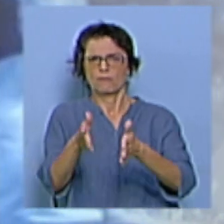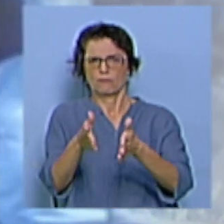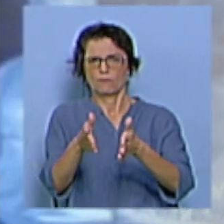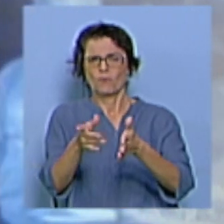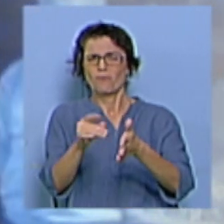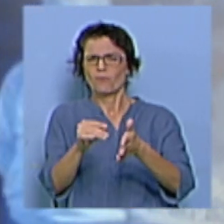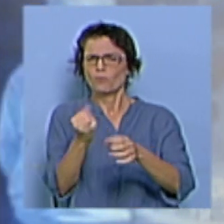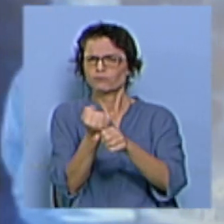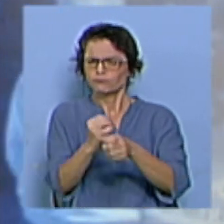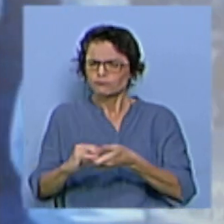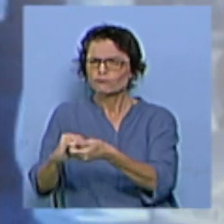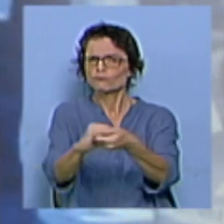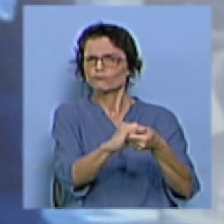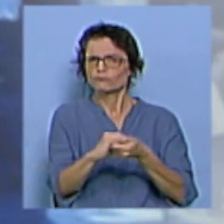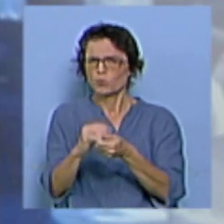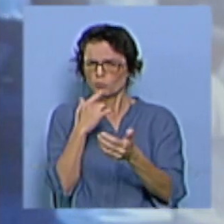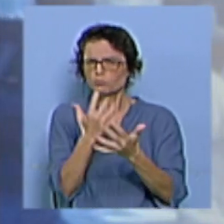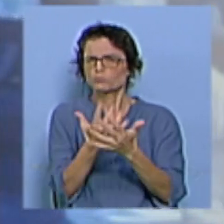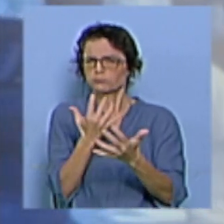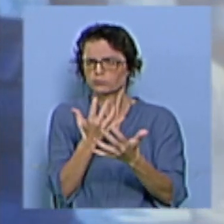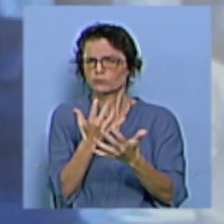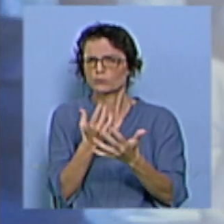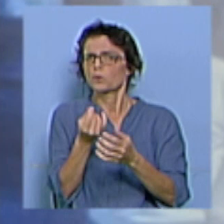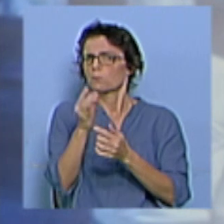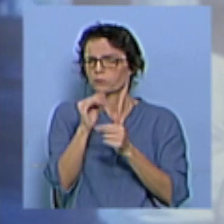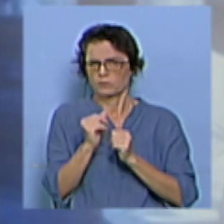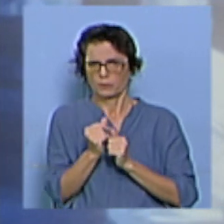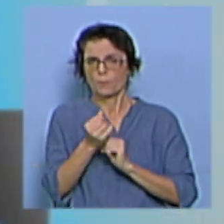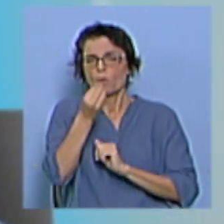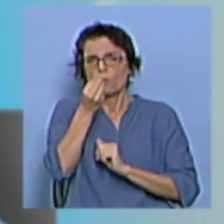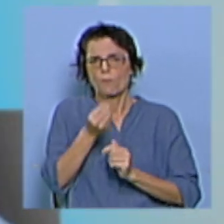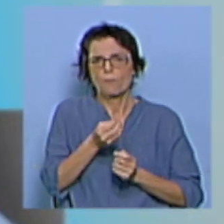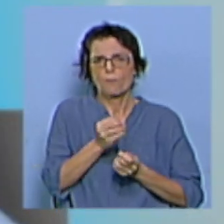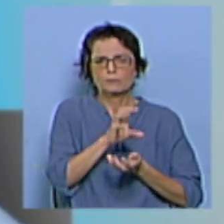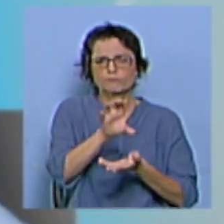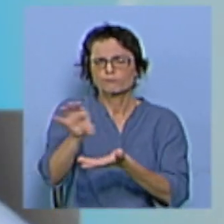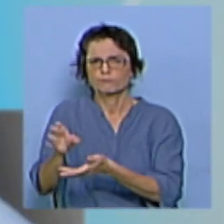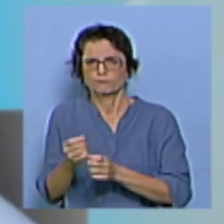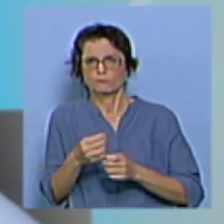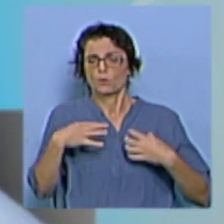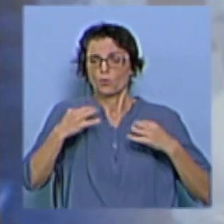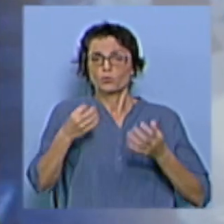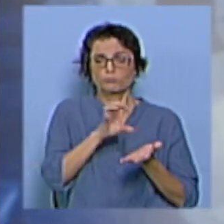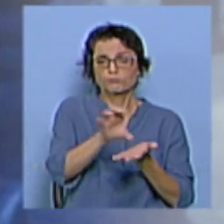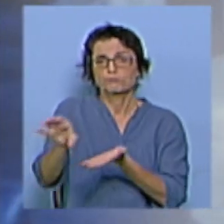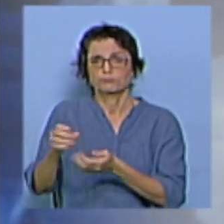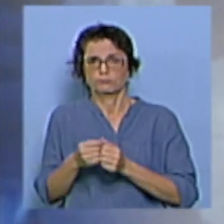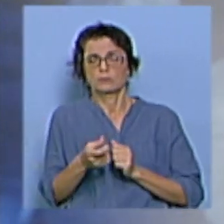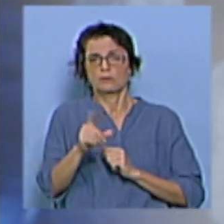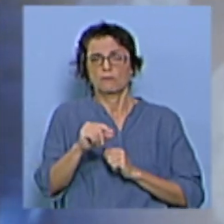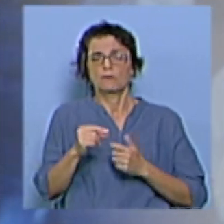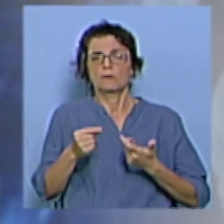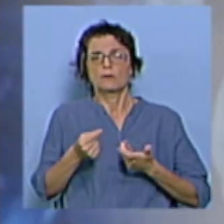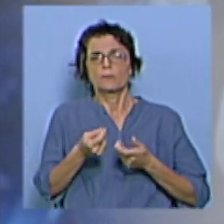que contempla ações como distribuição de alimentos, distribuição de roupas, distribuição de medicamentos